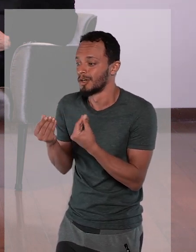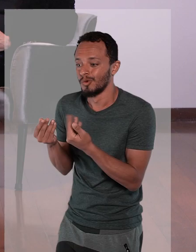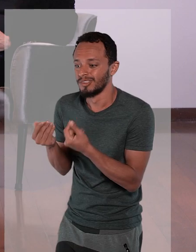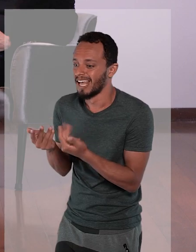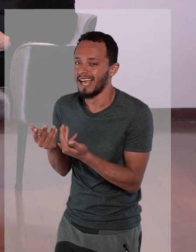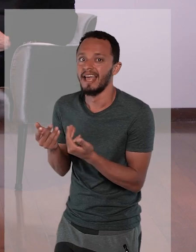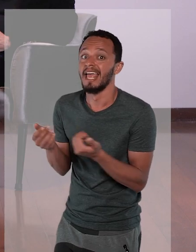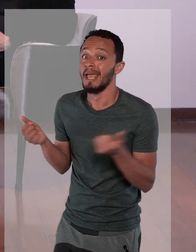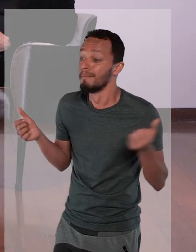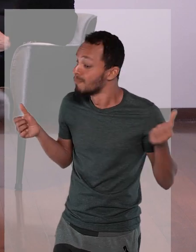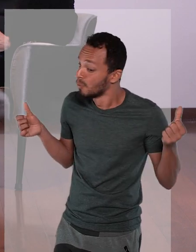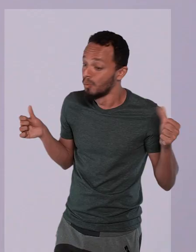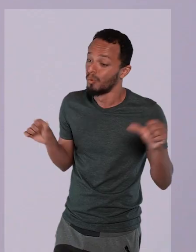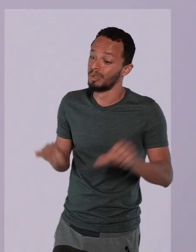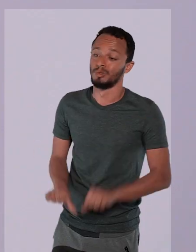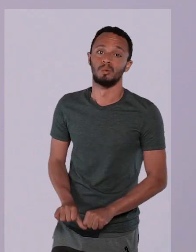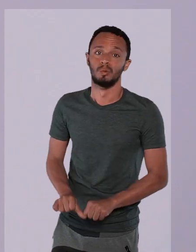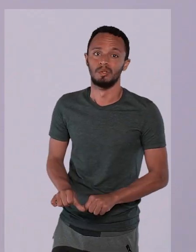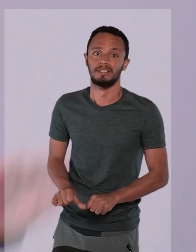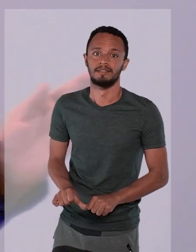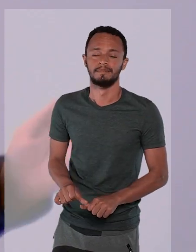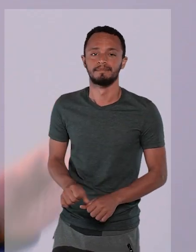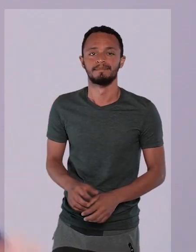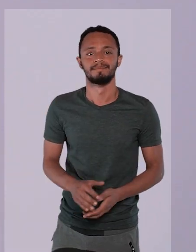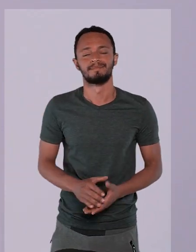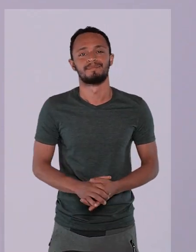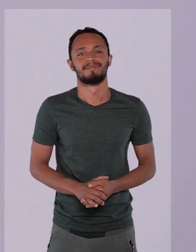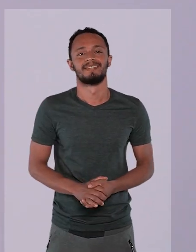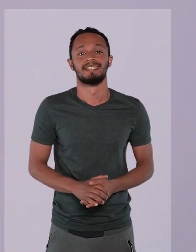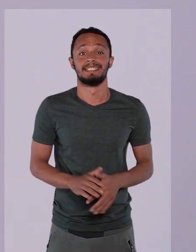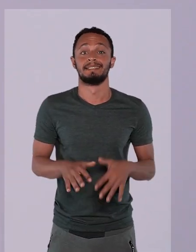Eu queria agradecer ao Dr. Carlos, pedir